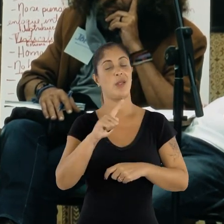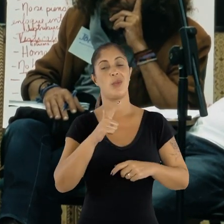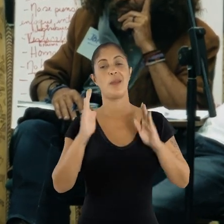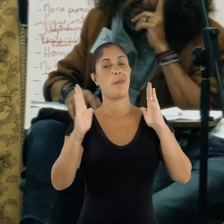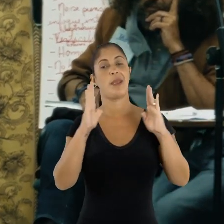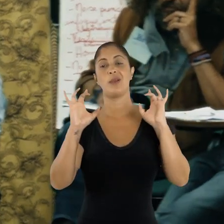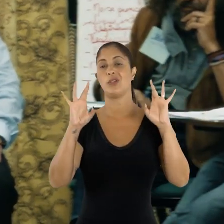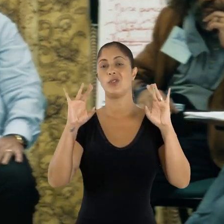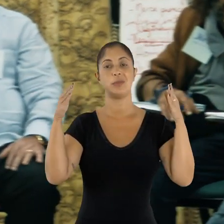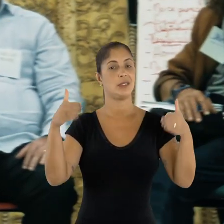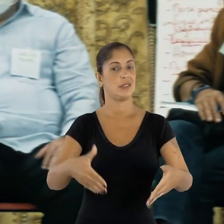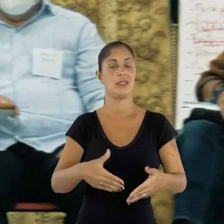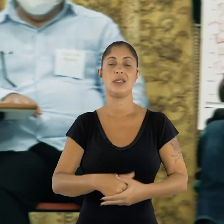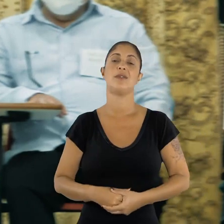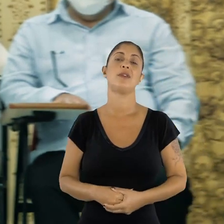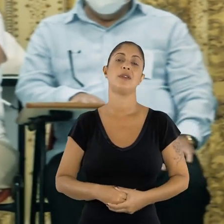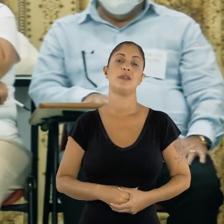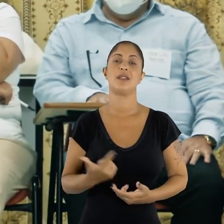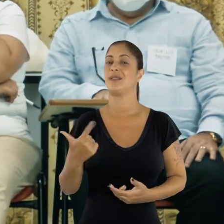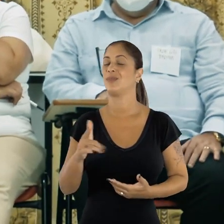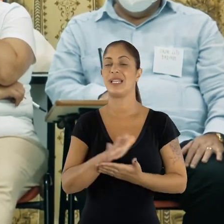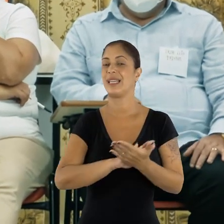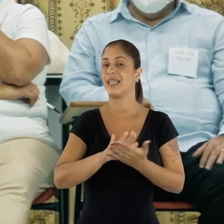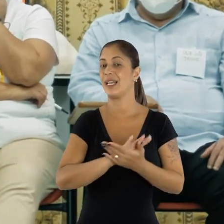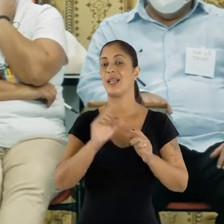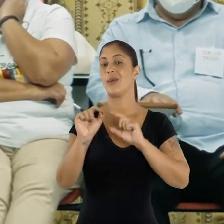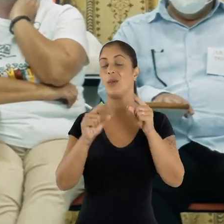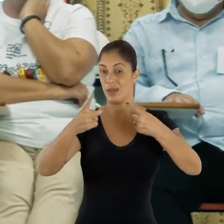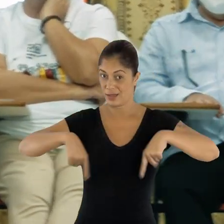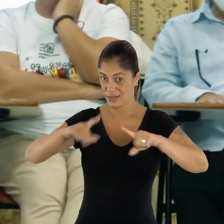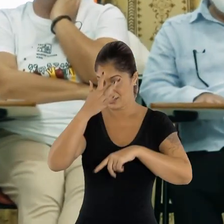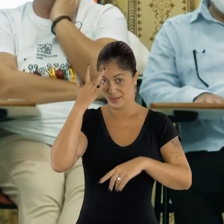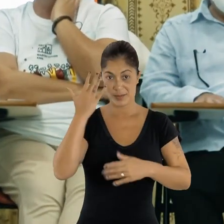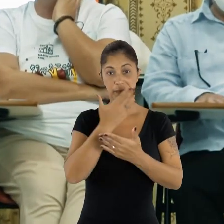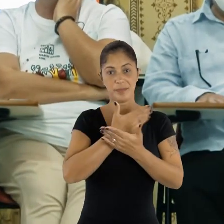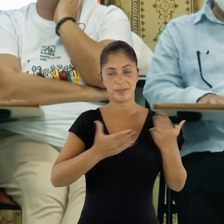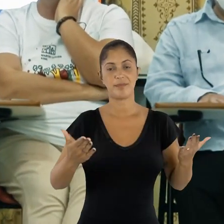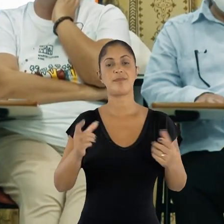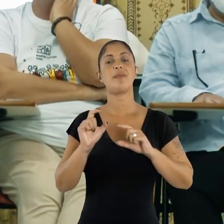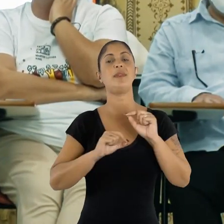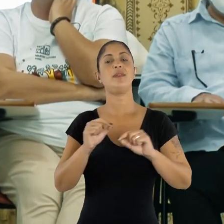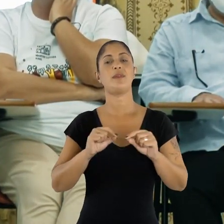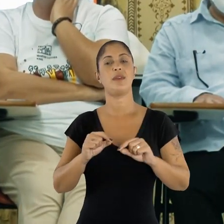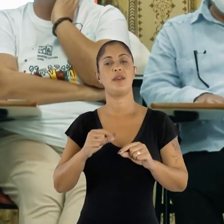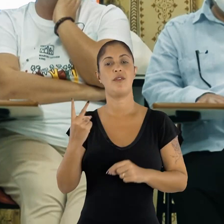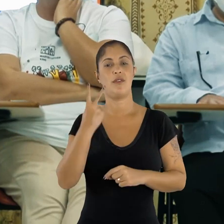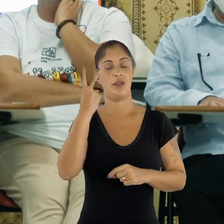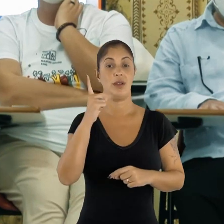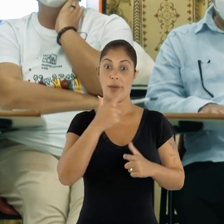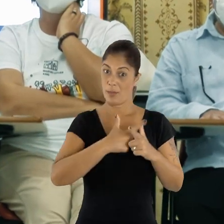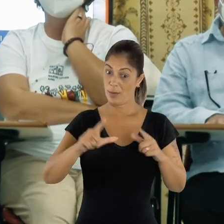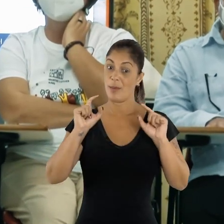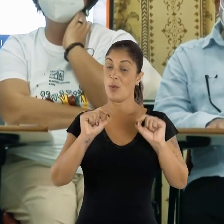há período especial, não há nada que hace com que essa gente perca seu vigor